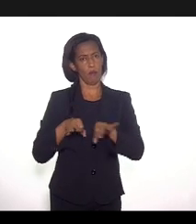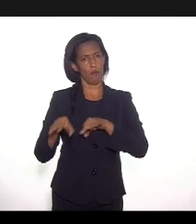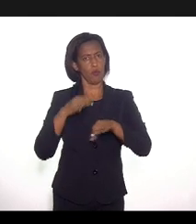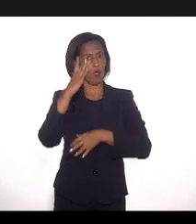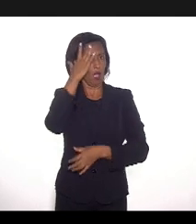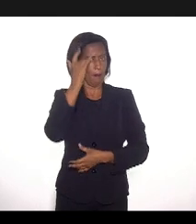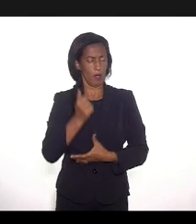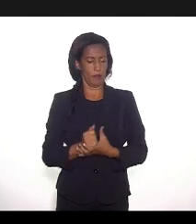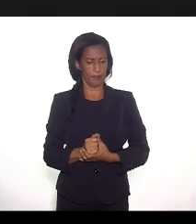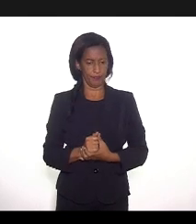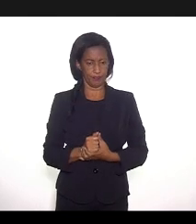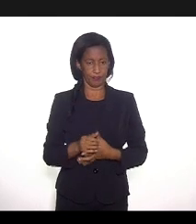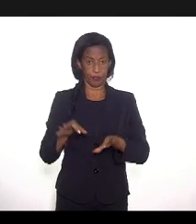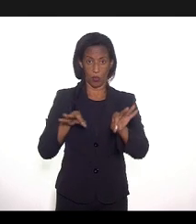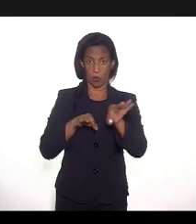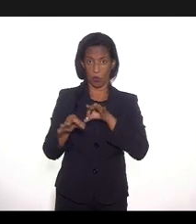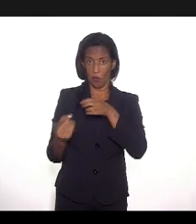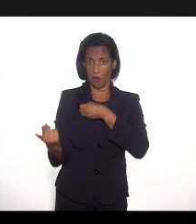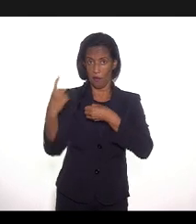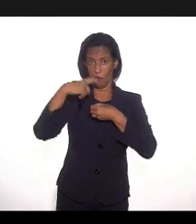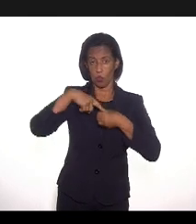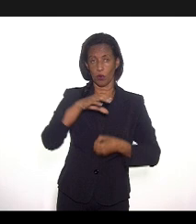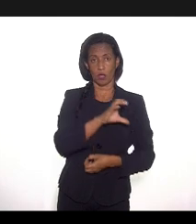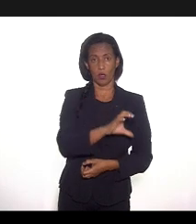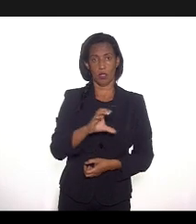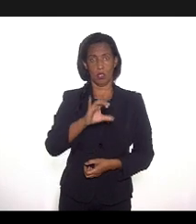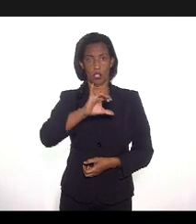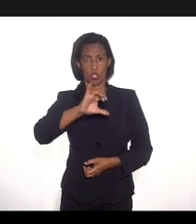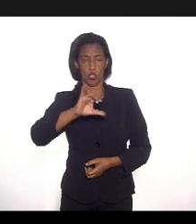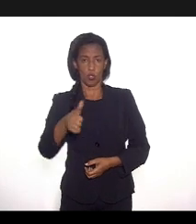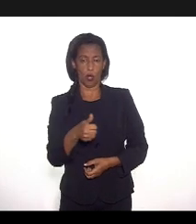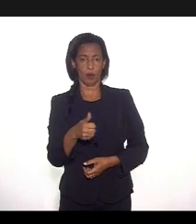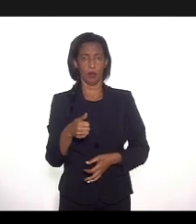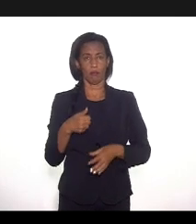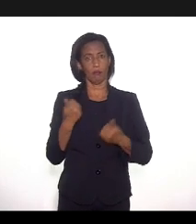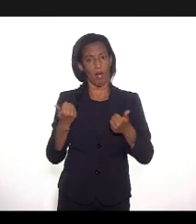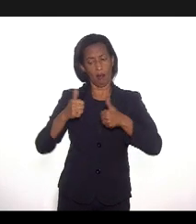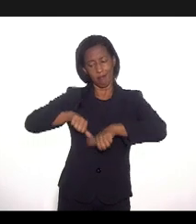projeto vai voltar a CCJ para análise das emendas.